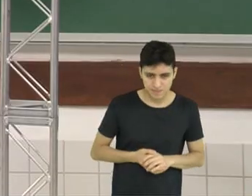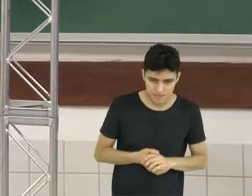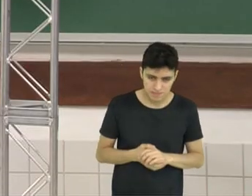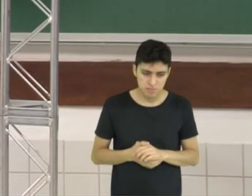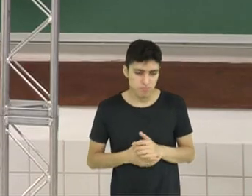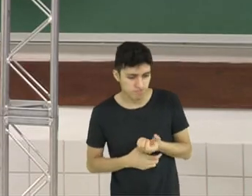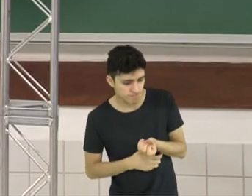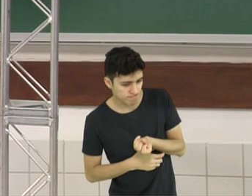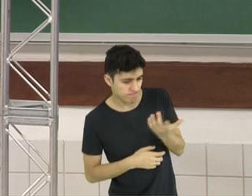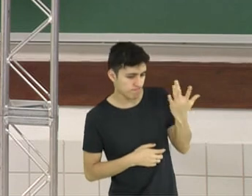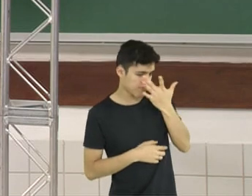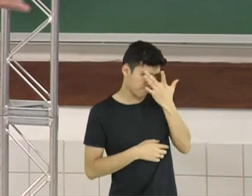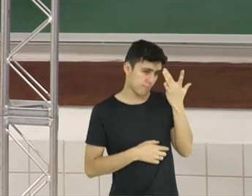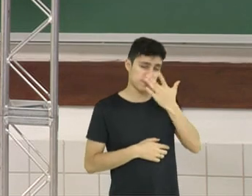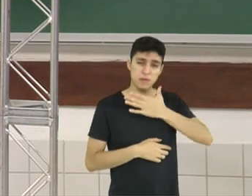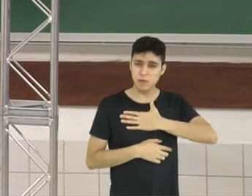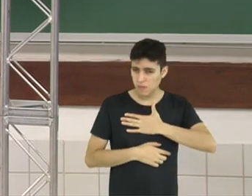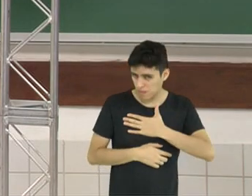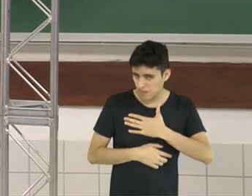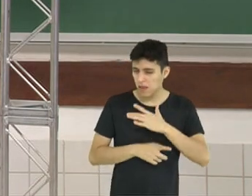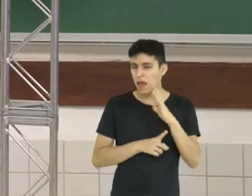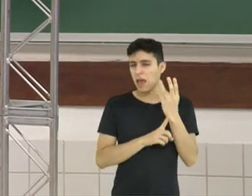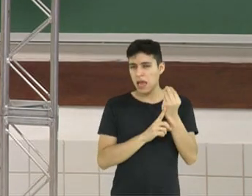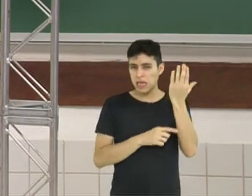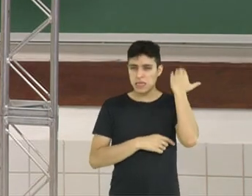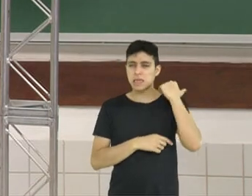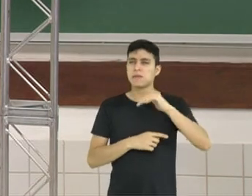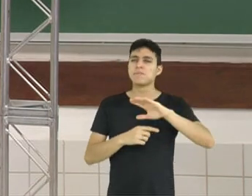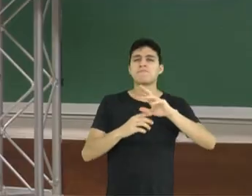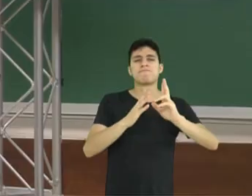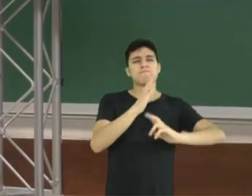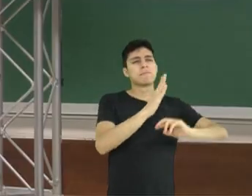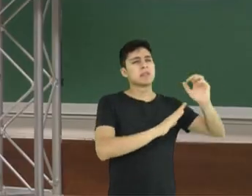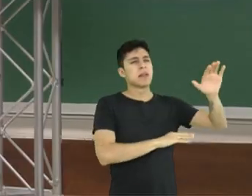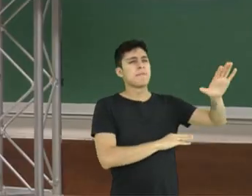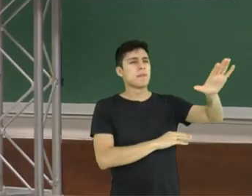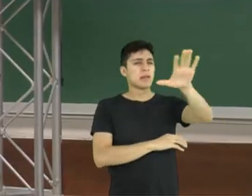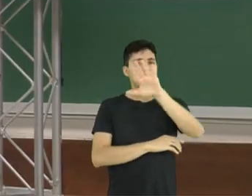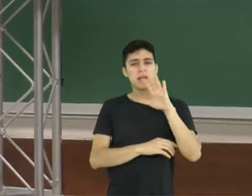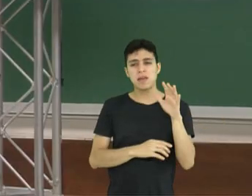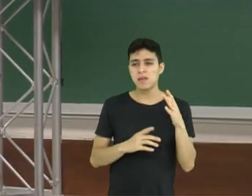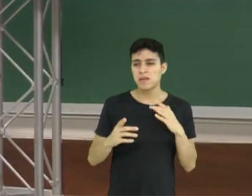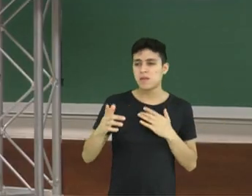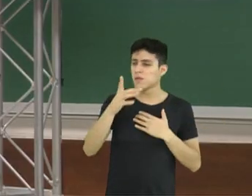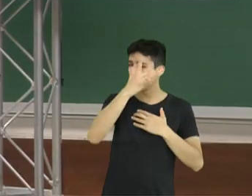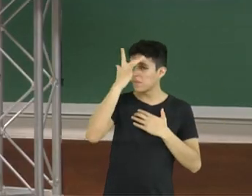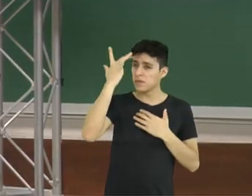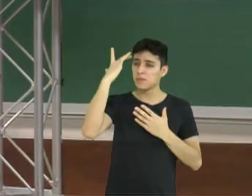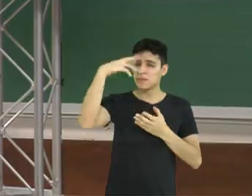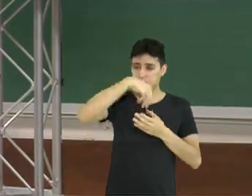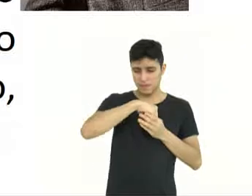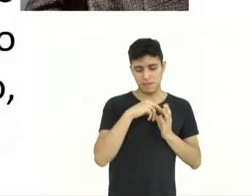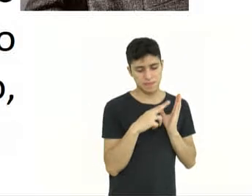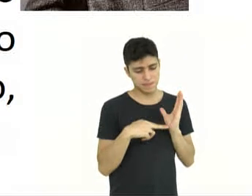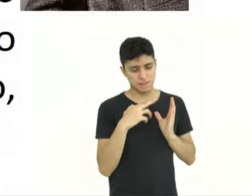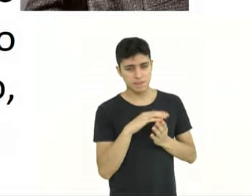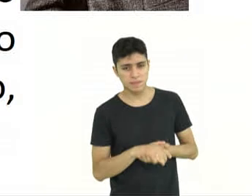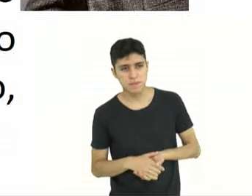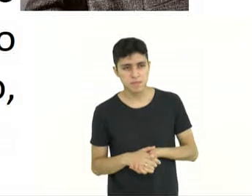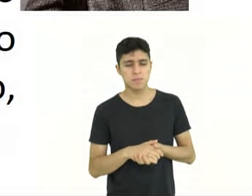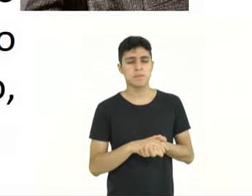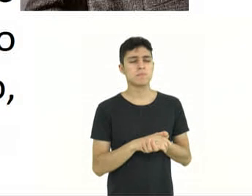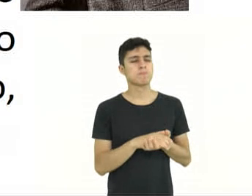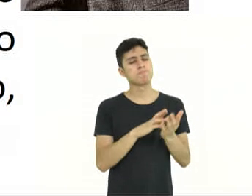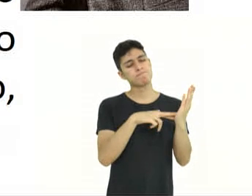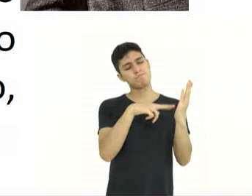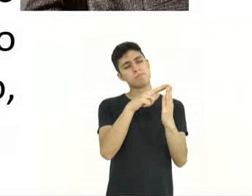pintavam de tratar paisagem né O Reino ali tratava as pessoas mais paisagens né pintou o corpo